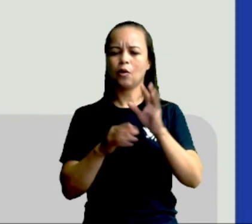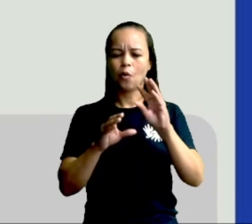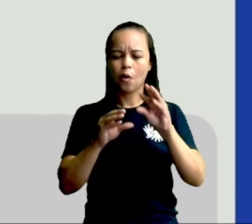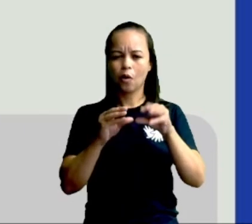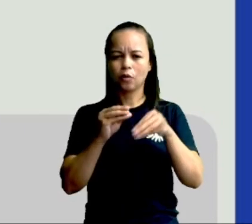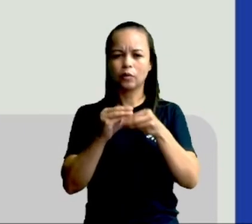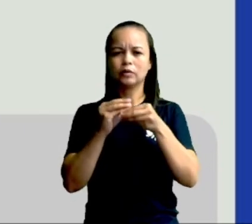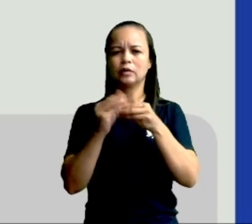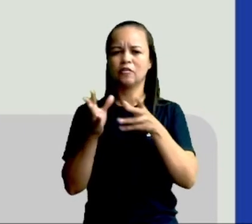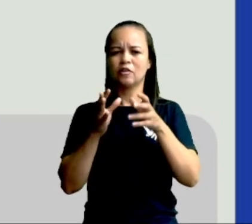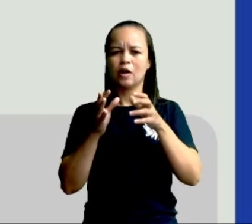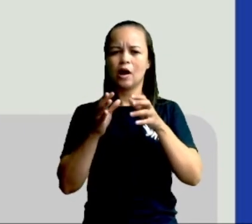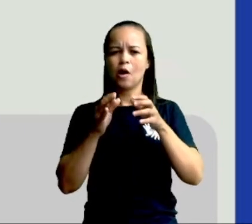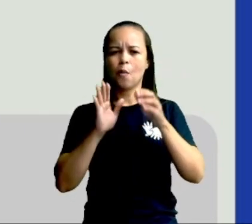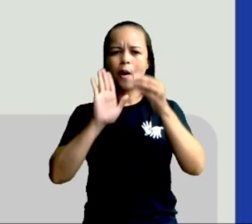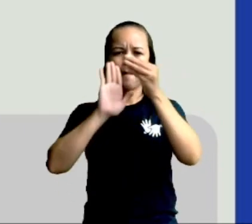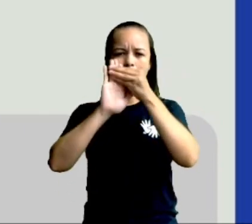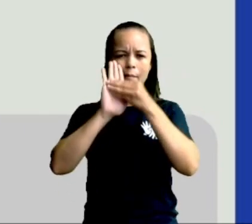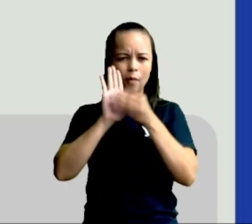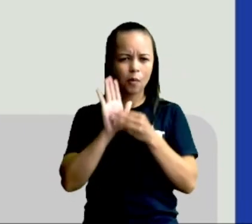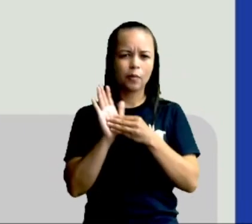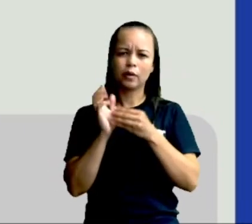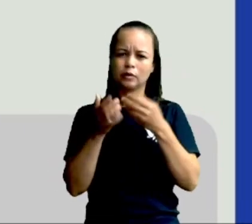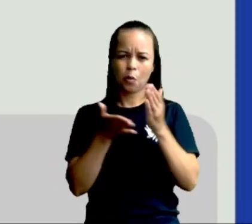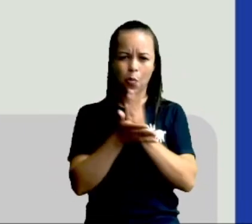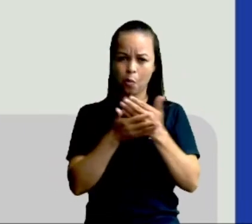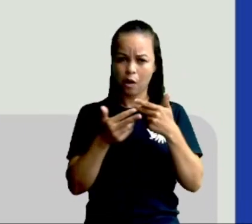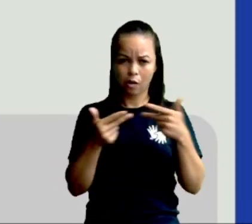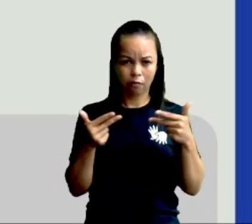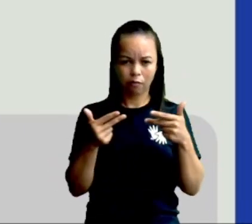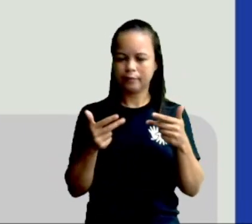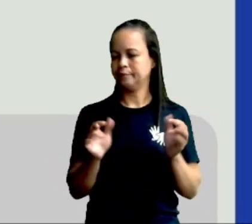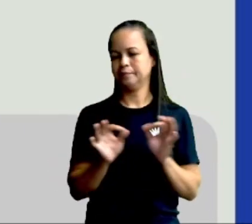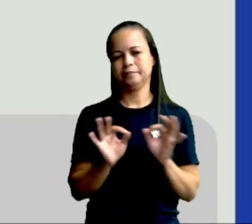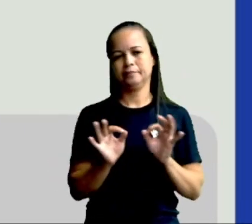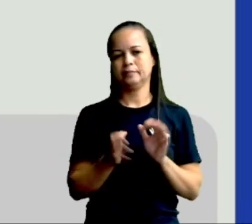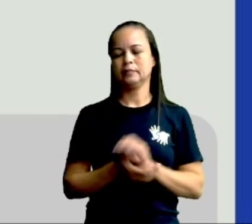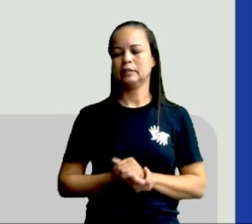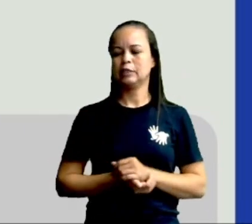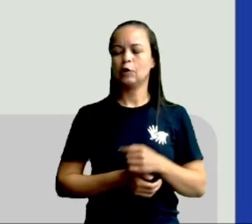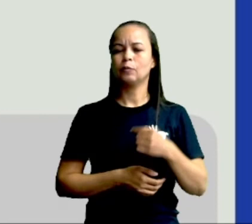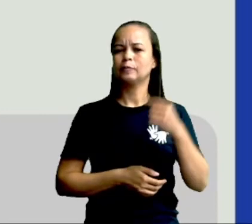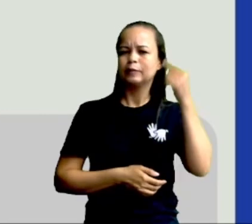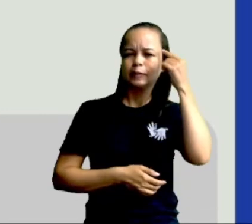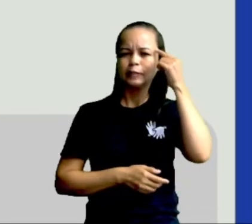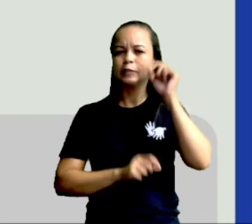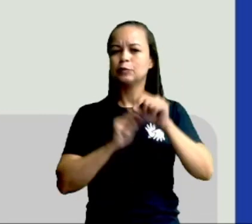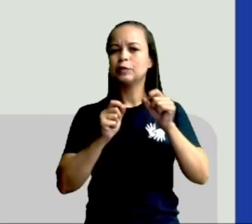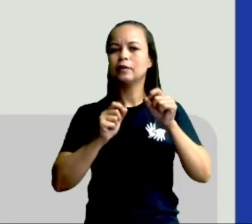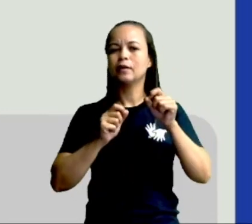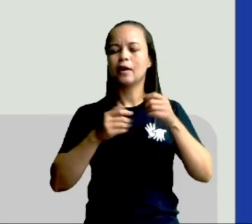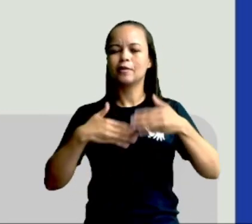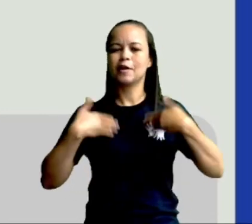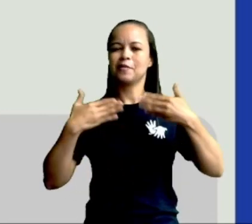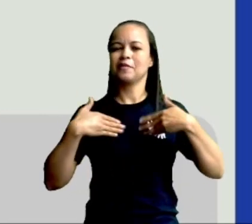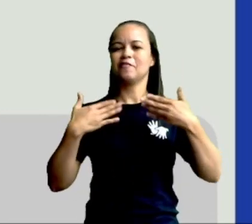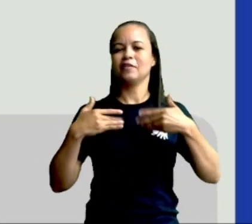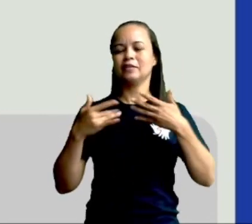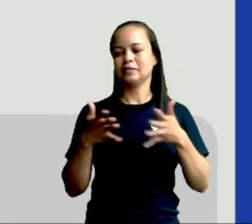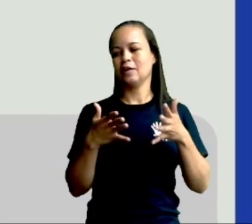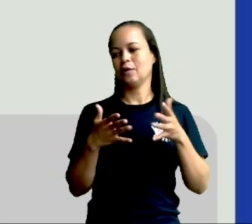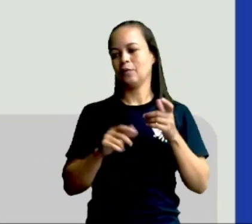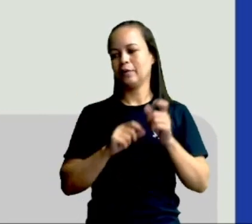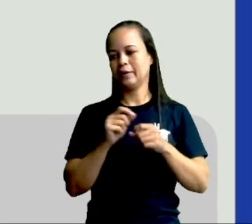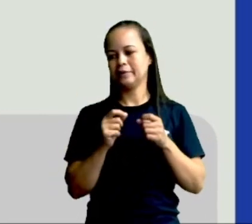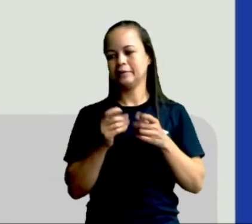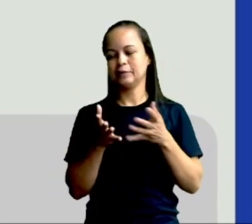aí, fazendo alguma propaganda, alguma coisa? Não. Está com sentido de quê? De diversão. Então, qual é a opção que seria